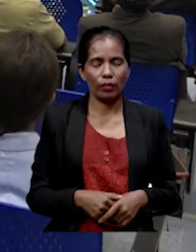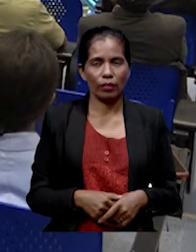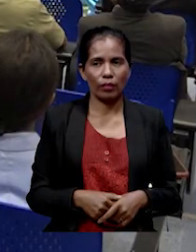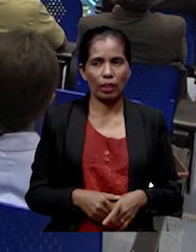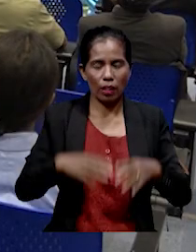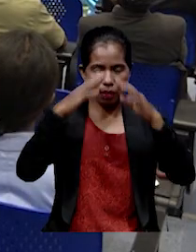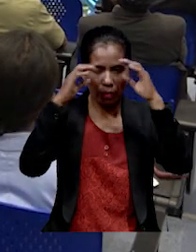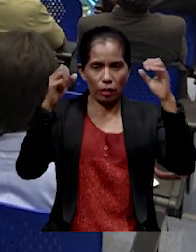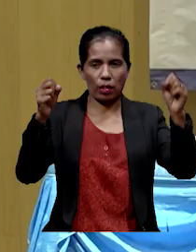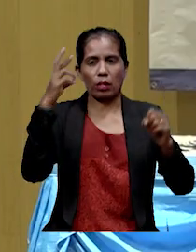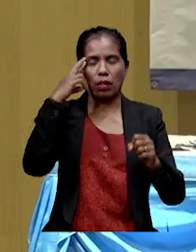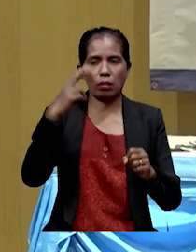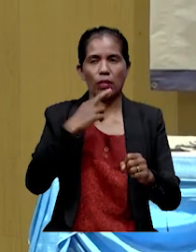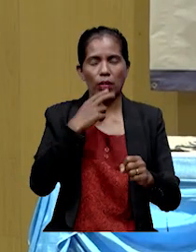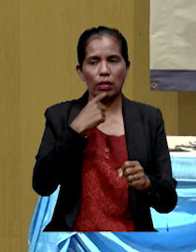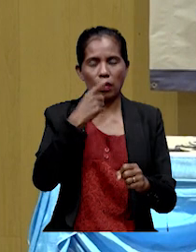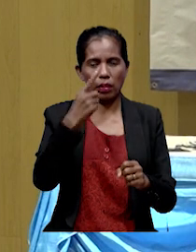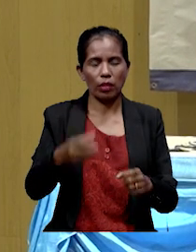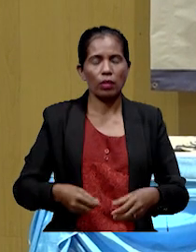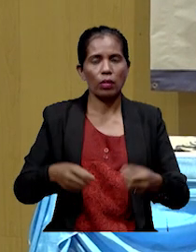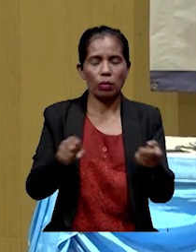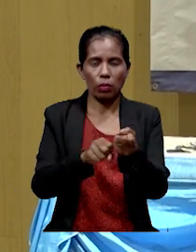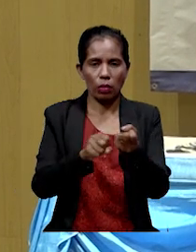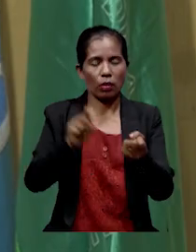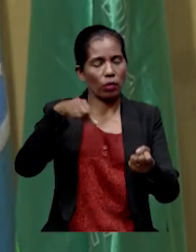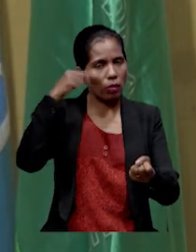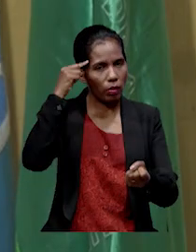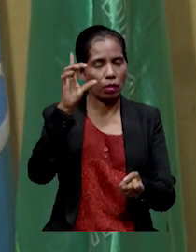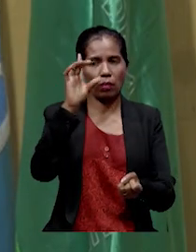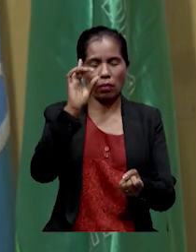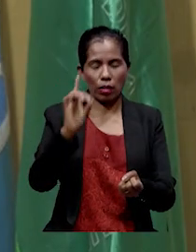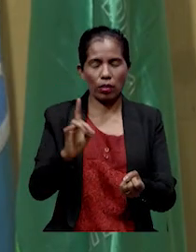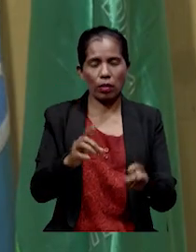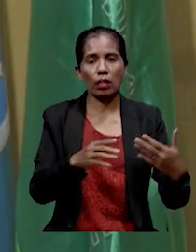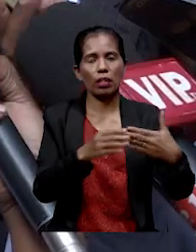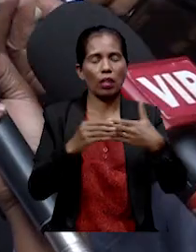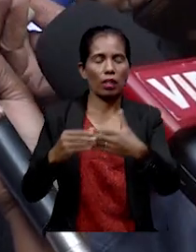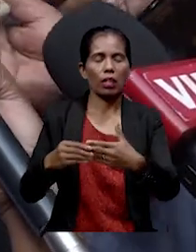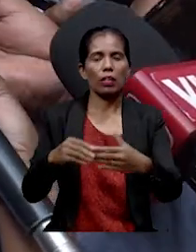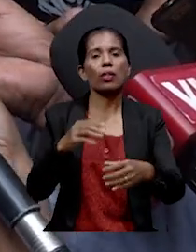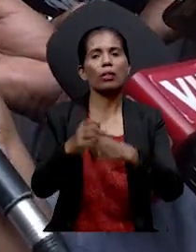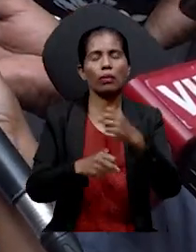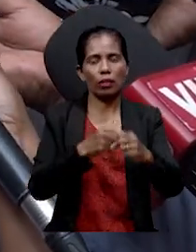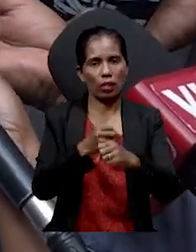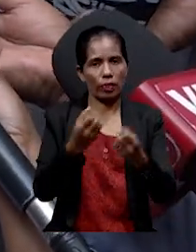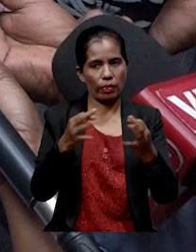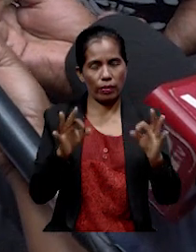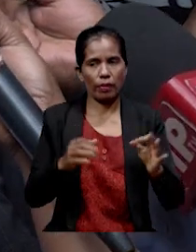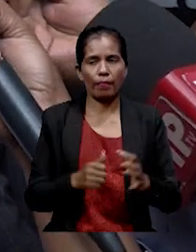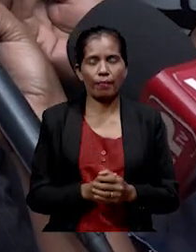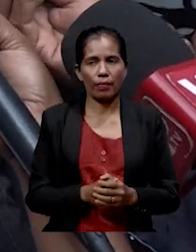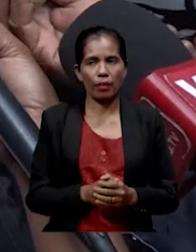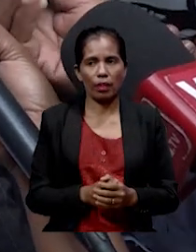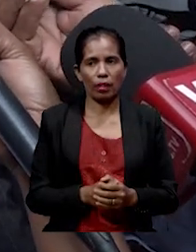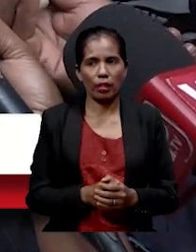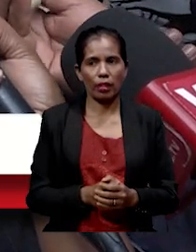Presidente Republike Zuzi Ramazorta hateten se fo apoio ba Guvern Dawalu atu ukun to mandato rematah. Sim, bele. Falta de la